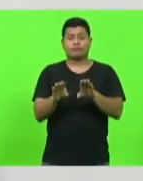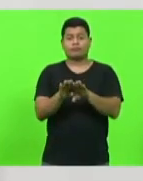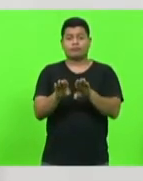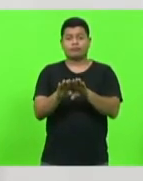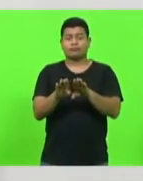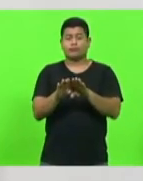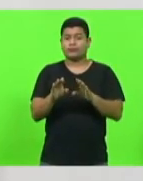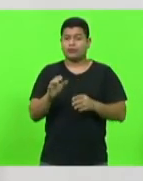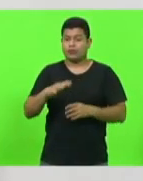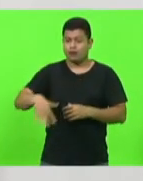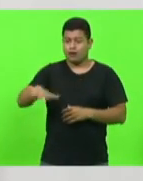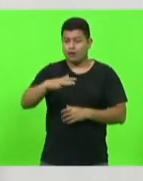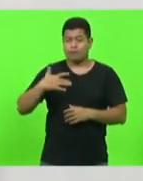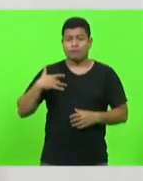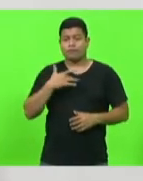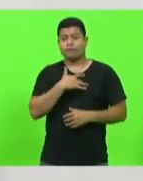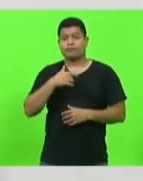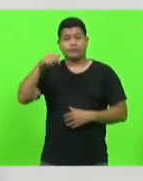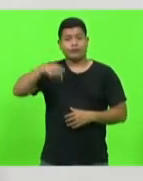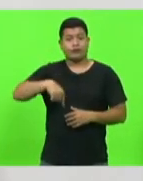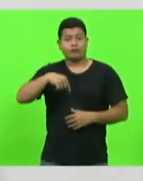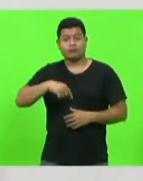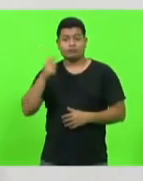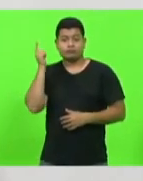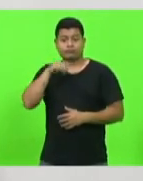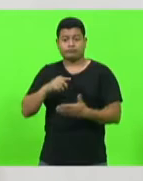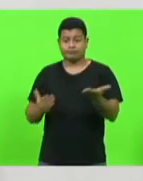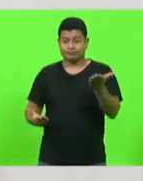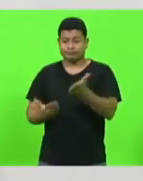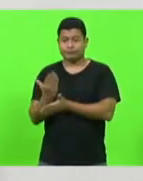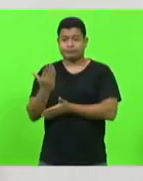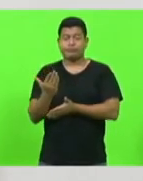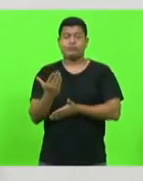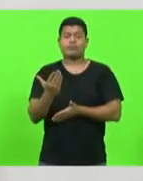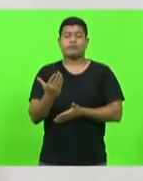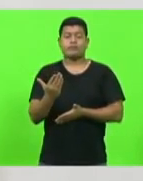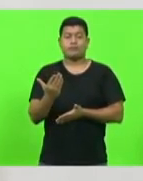Nós aprovamos aqui na Assembleia Legislativa,